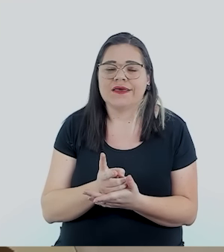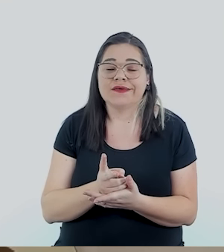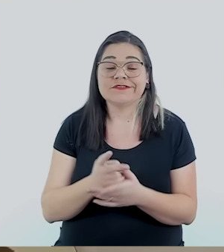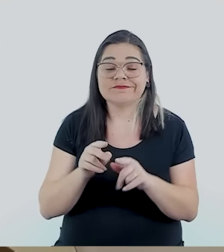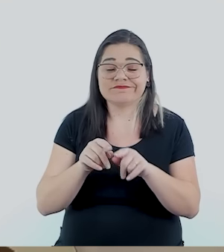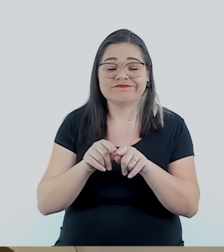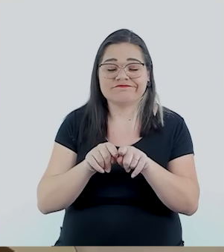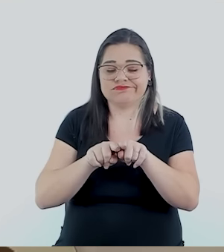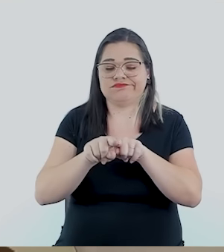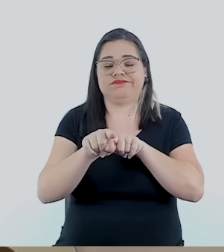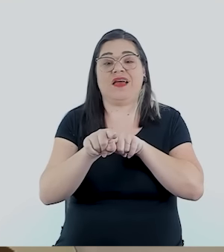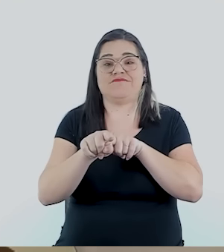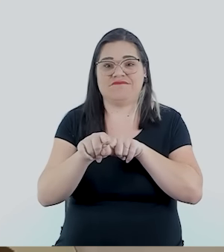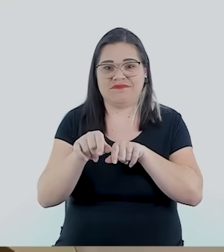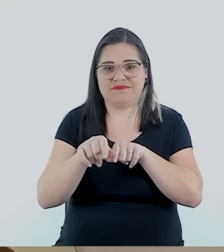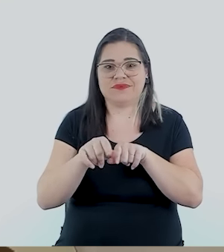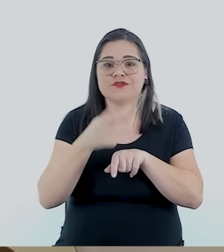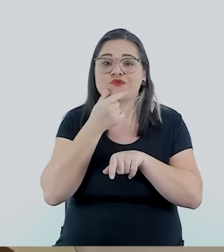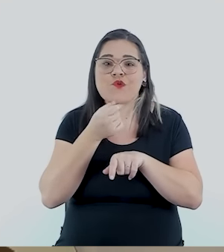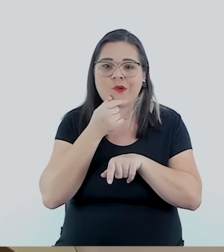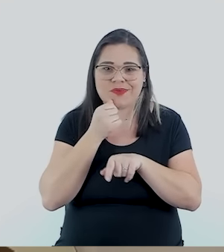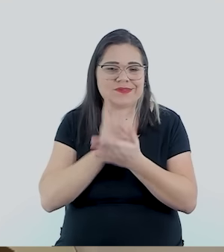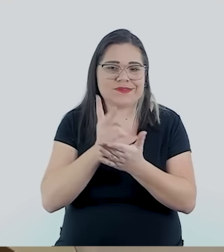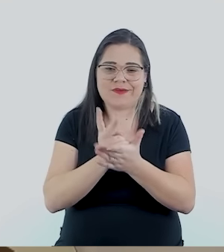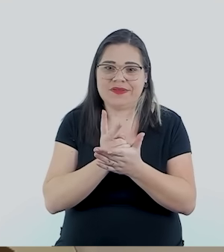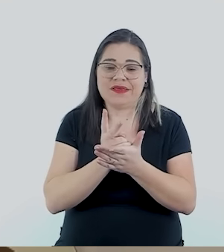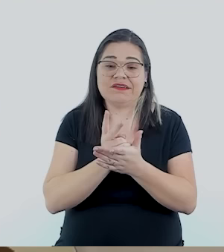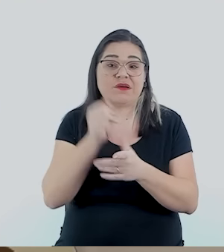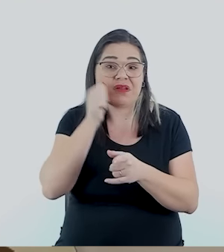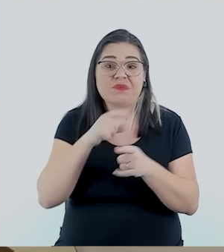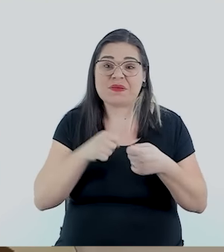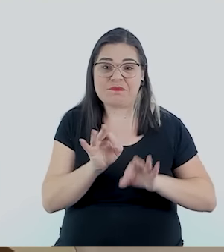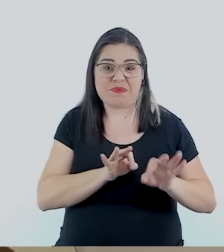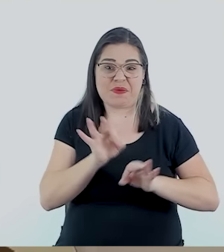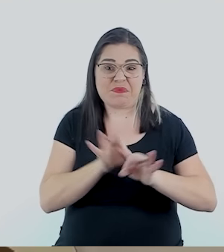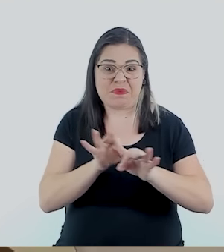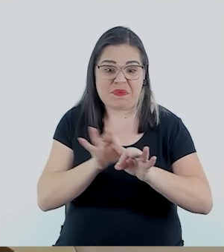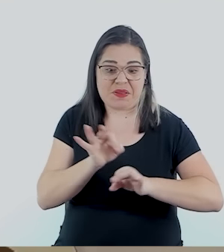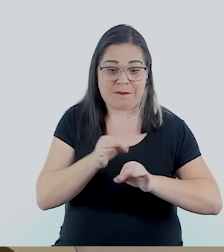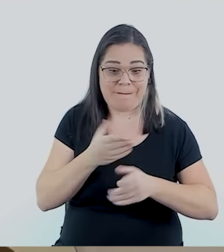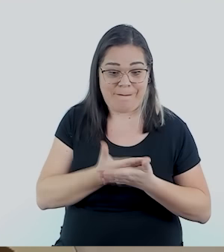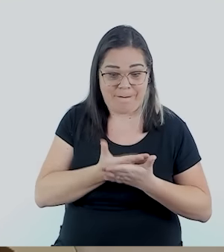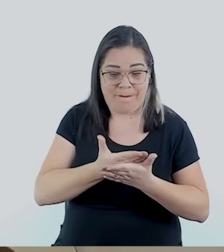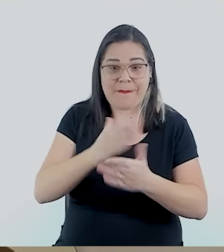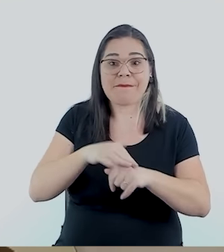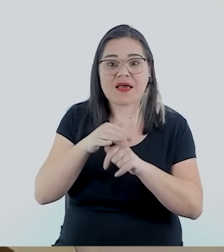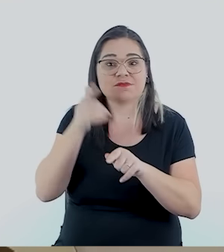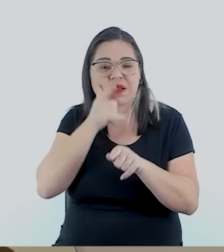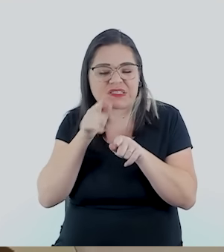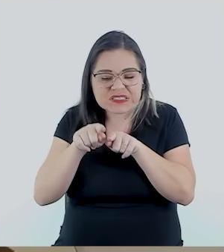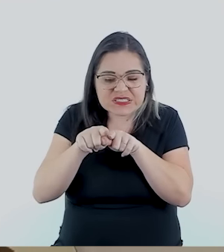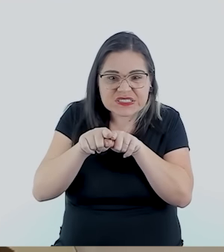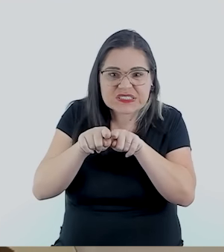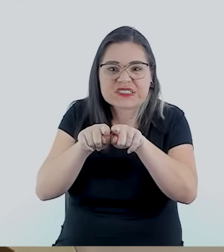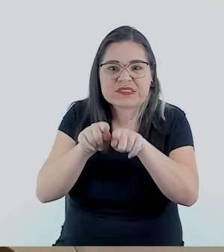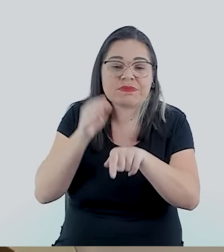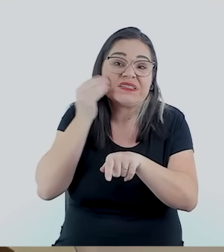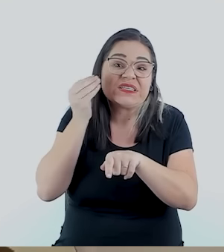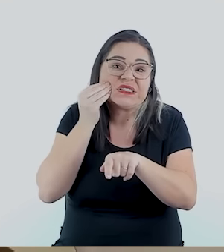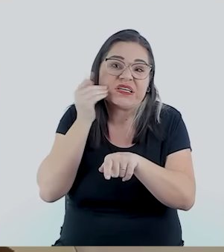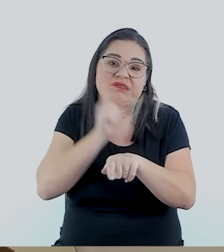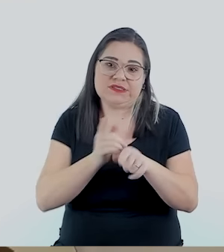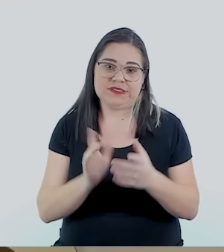o homem então ela sempre tinha que estar sobre preparada né acima do preparo para poder competir eh em vagas e eu acho que